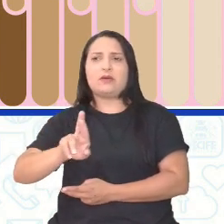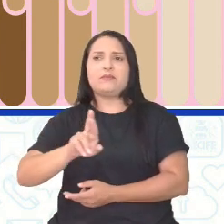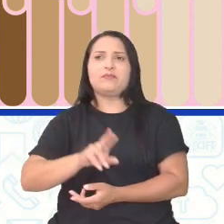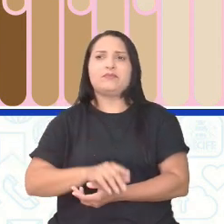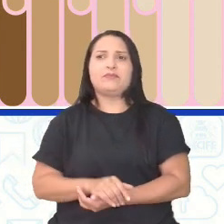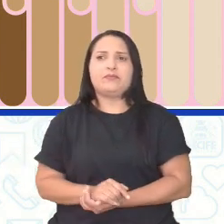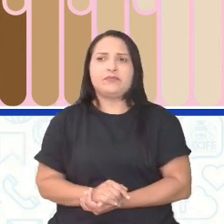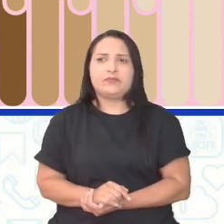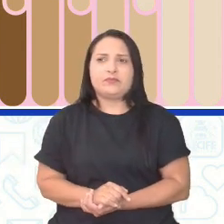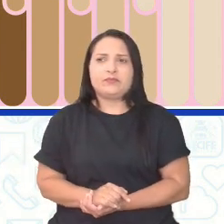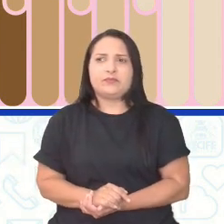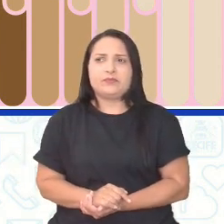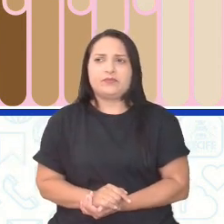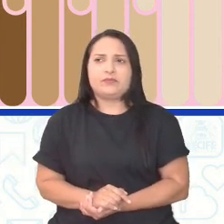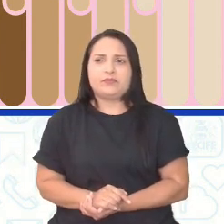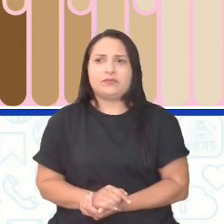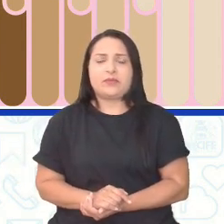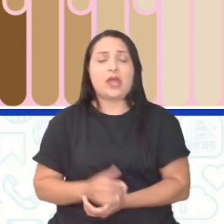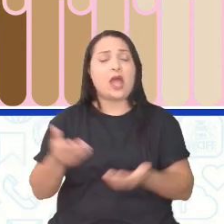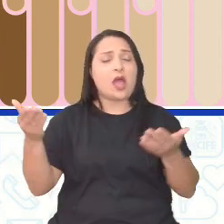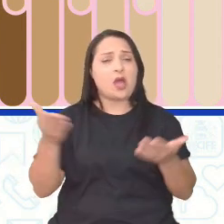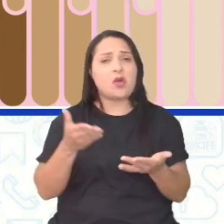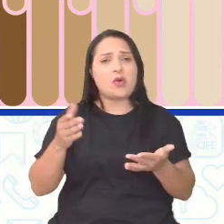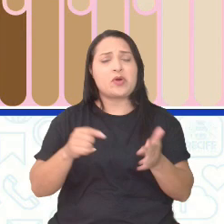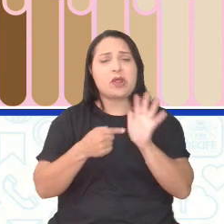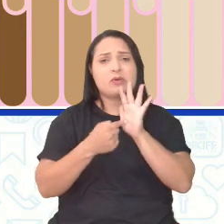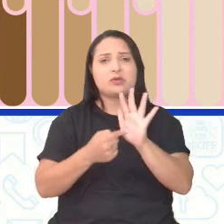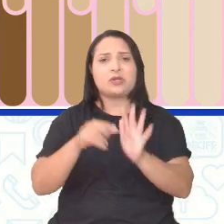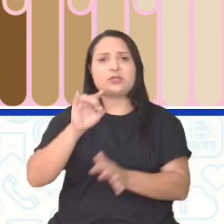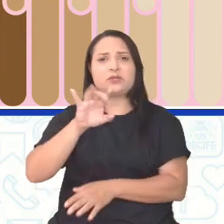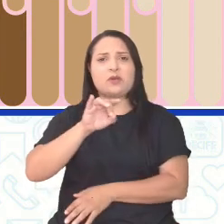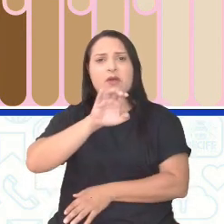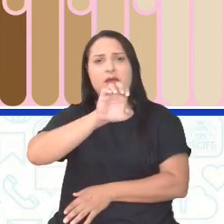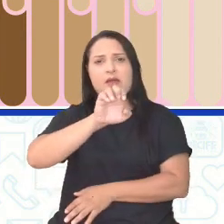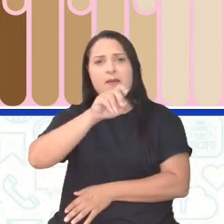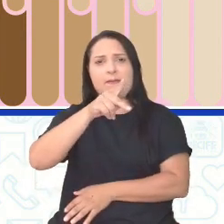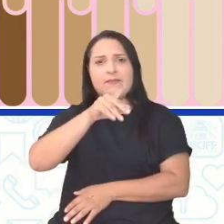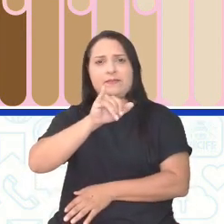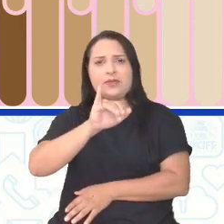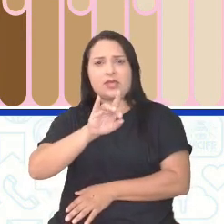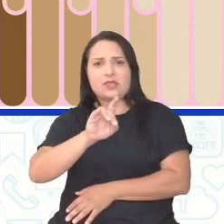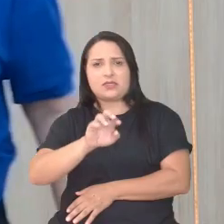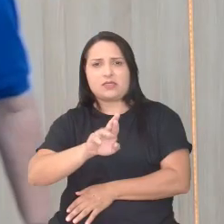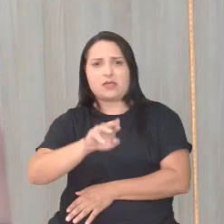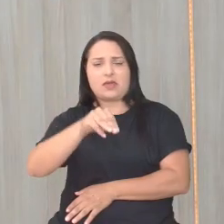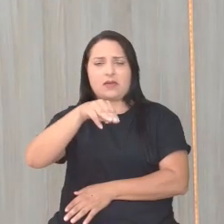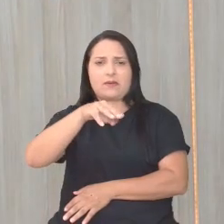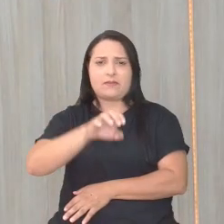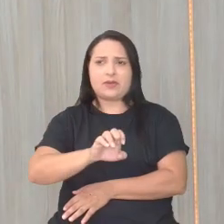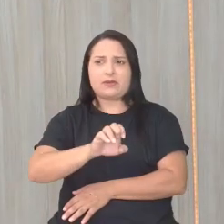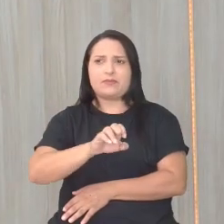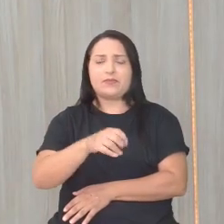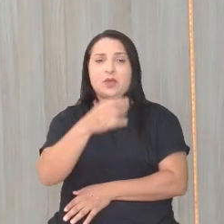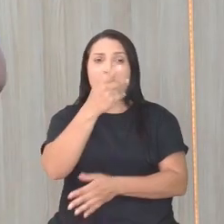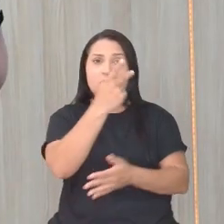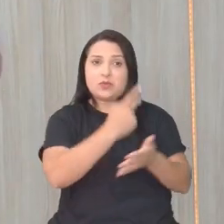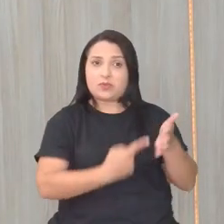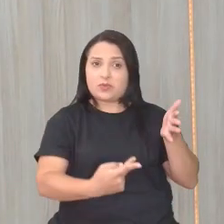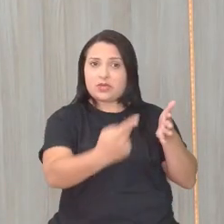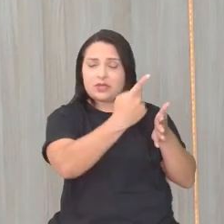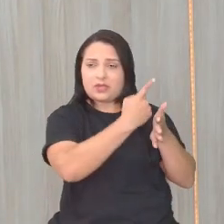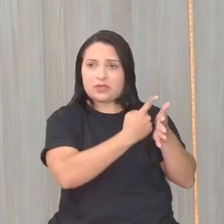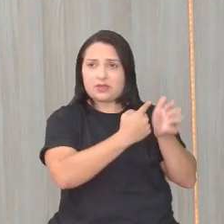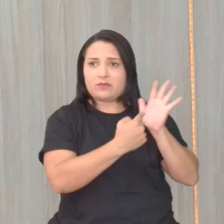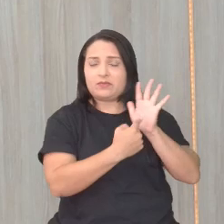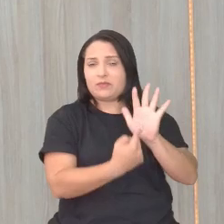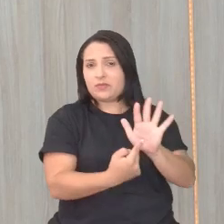eu estou trazendo apenas a epiderme. Eu vou apontar aqui para vocês. Então, naquele desenho que eu apresentei, desde o primeiro,